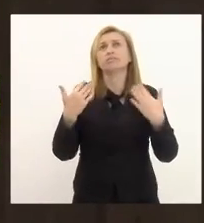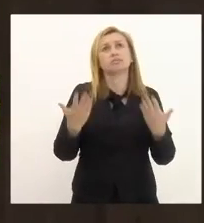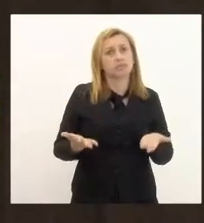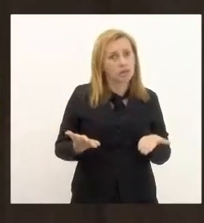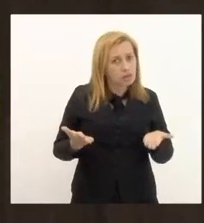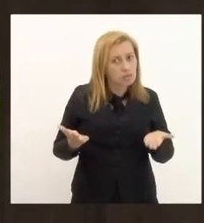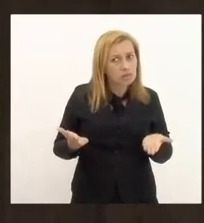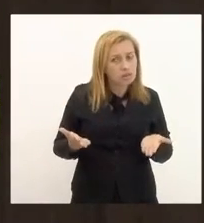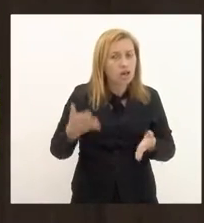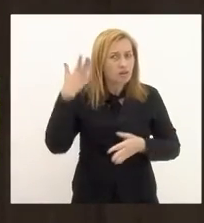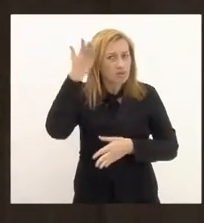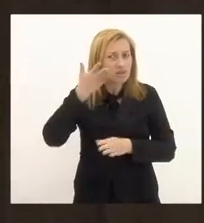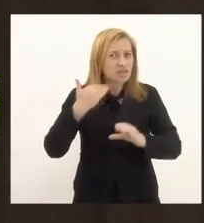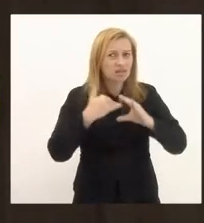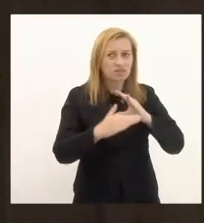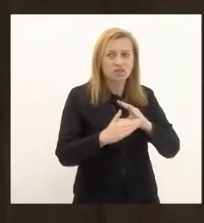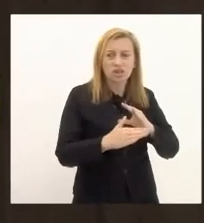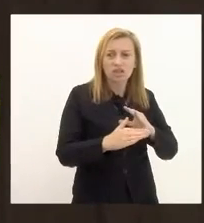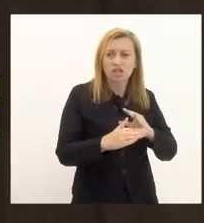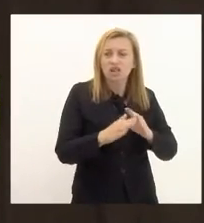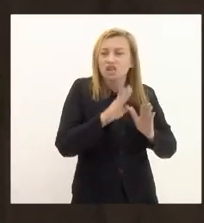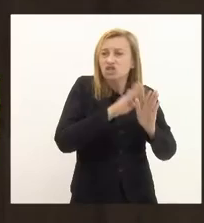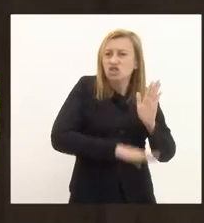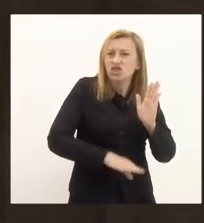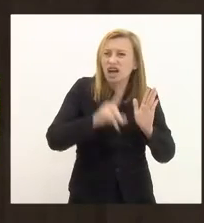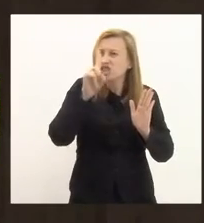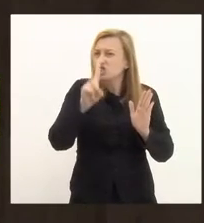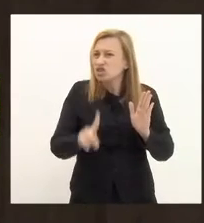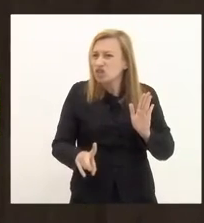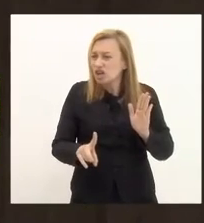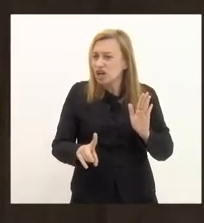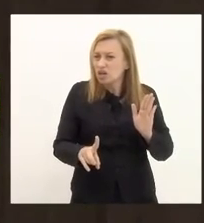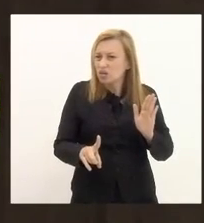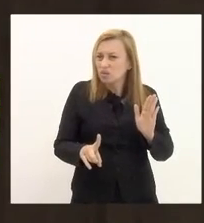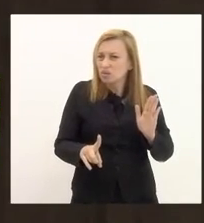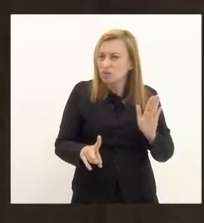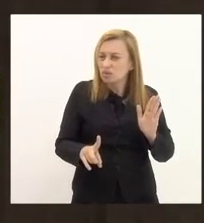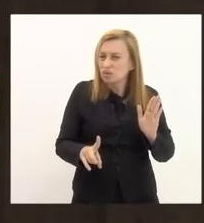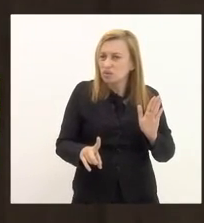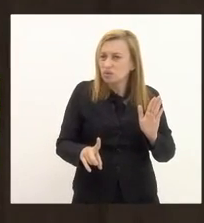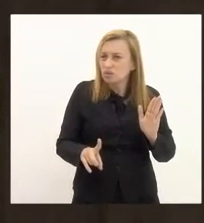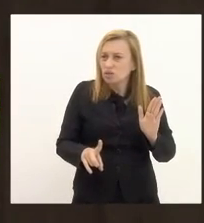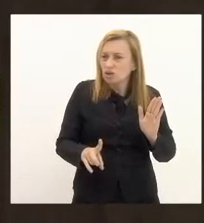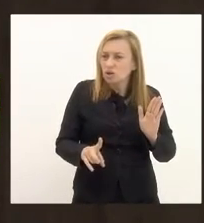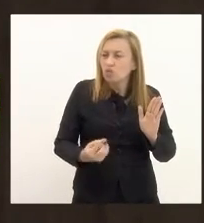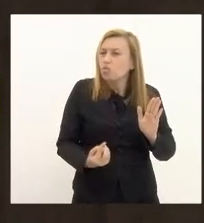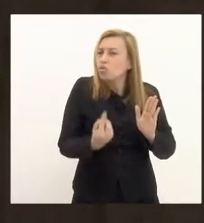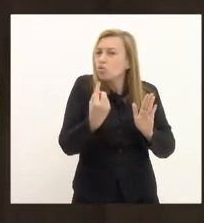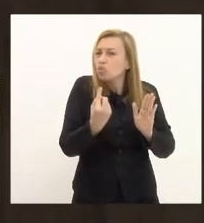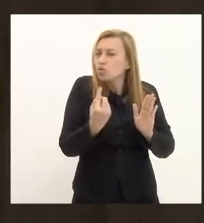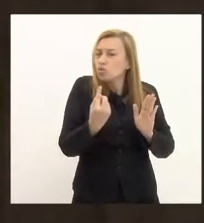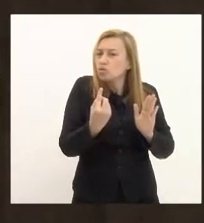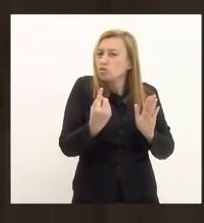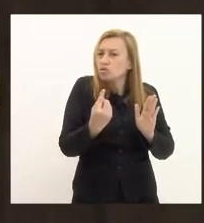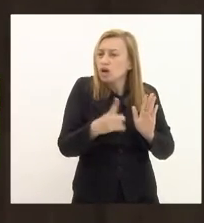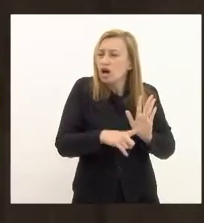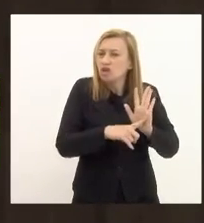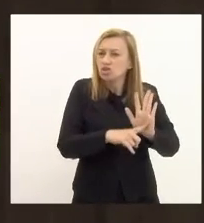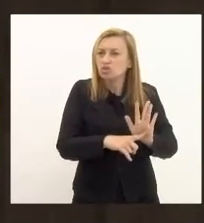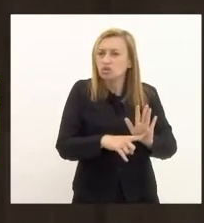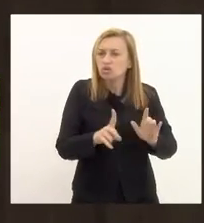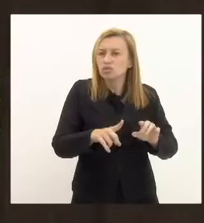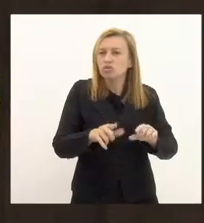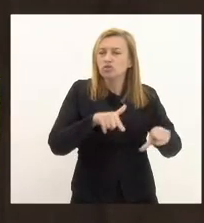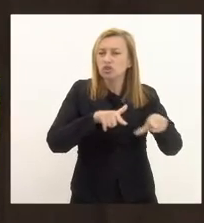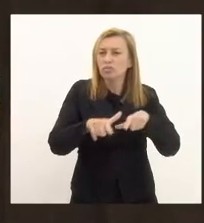chega a mensagem dizendo que é imprescindível retirar direitos retirar aqueles únicos benefícios dos trabalhadores